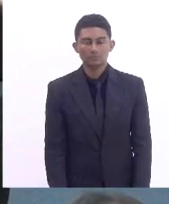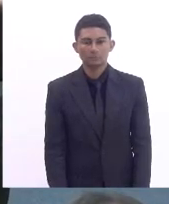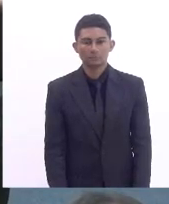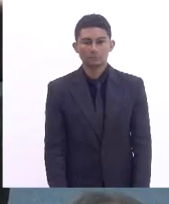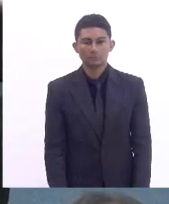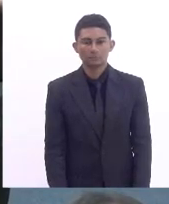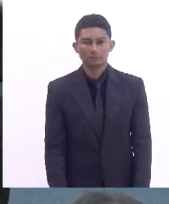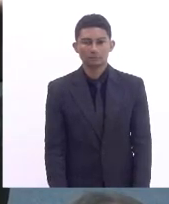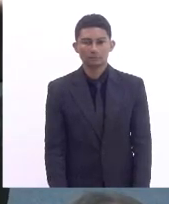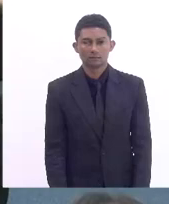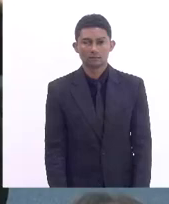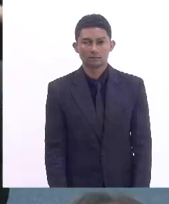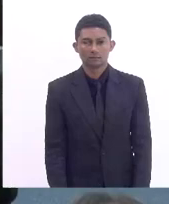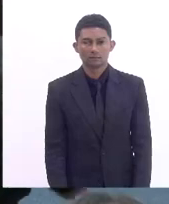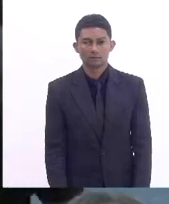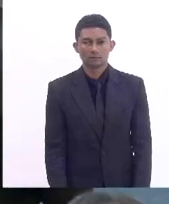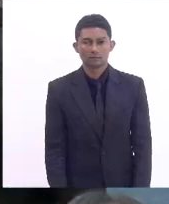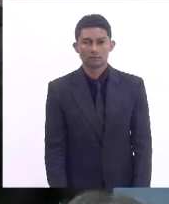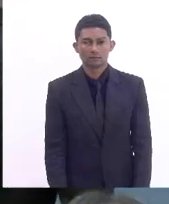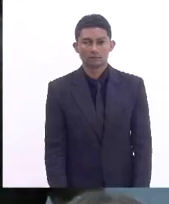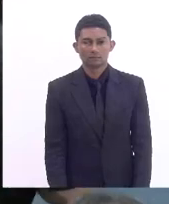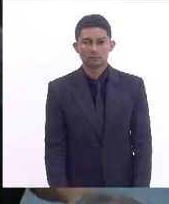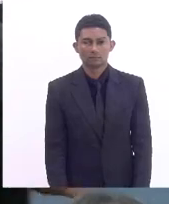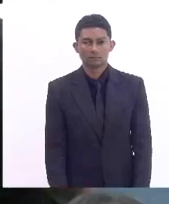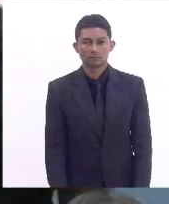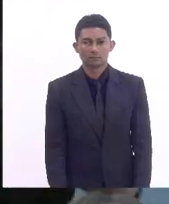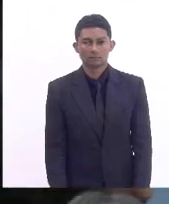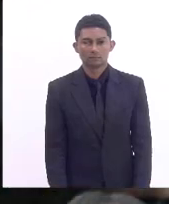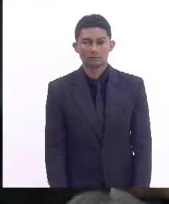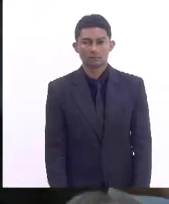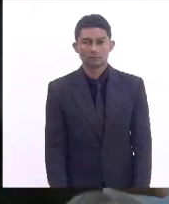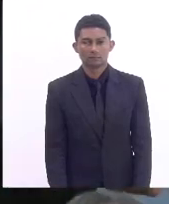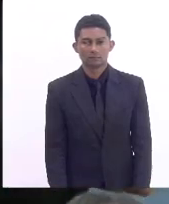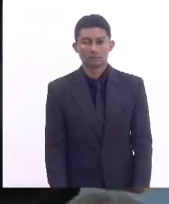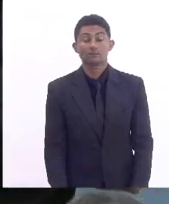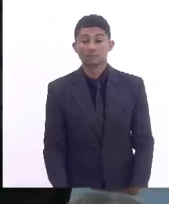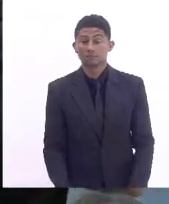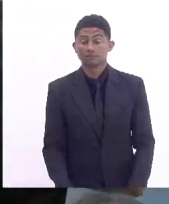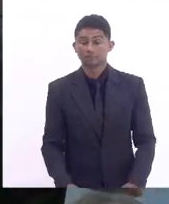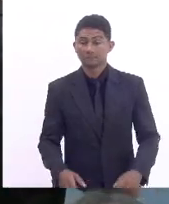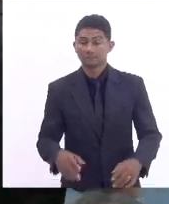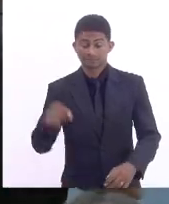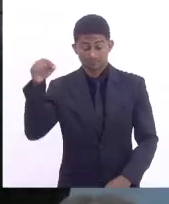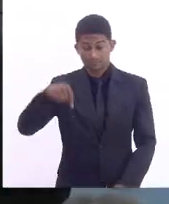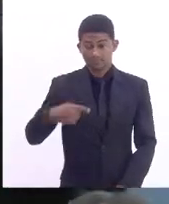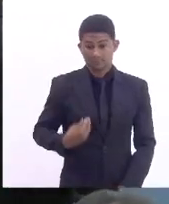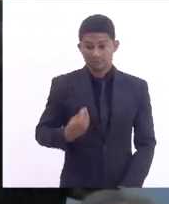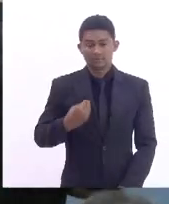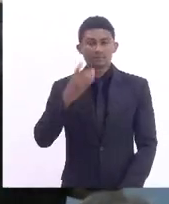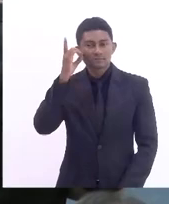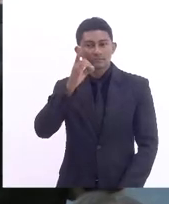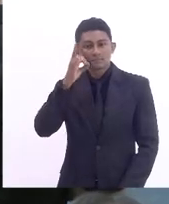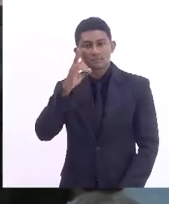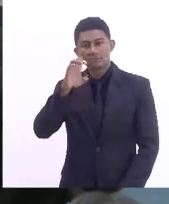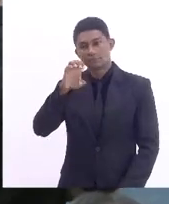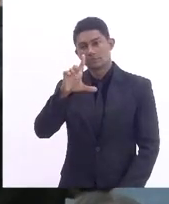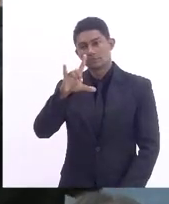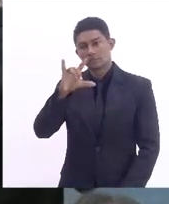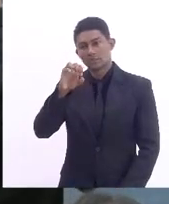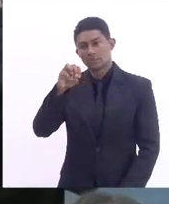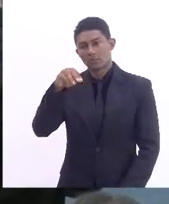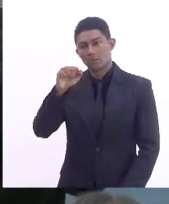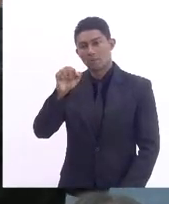o jovem de cabelos Olá gostaríamos de registrar a presença do deputado Eliomar Coelho na